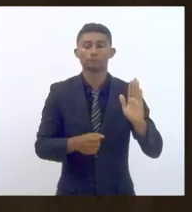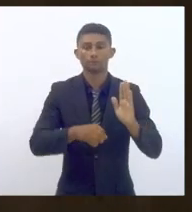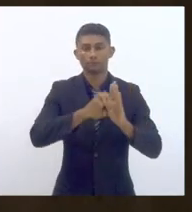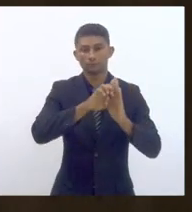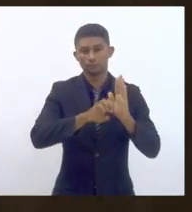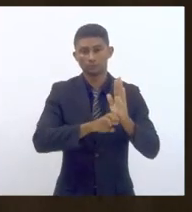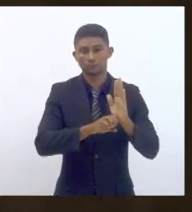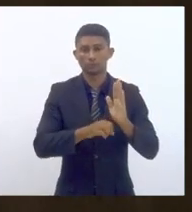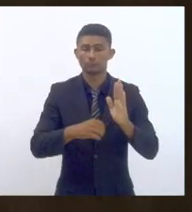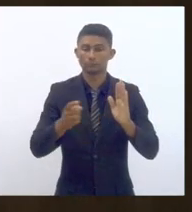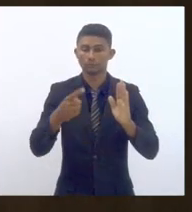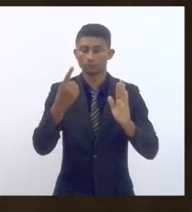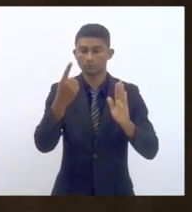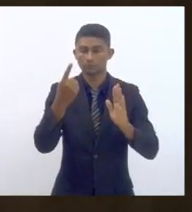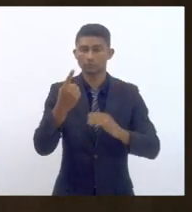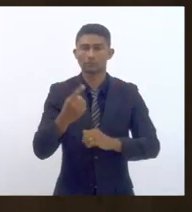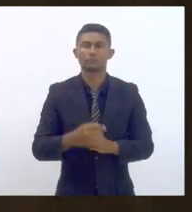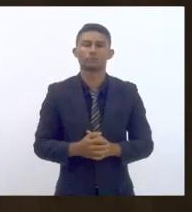emenda 1,